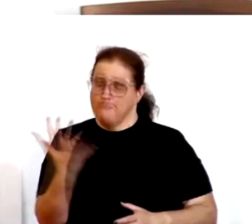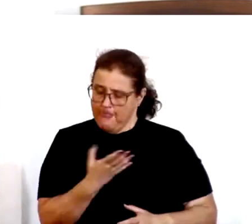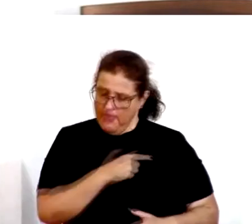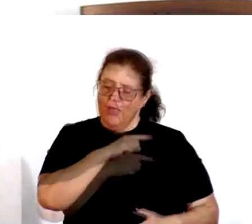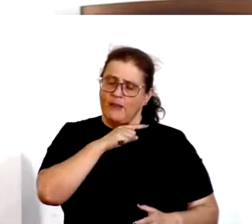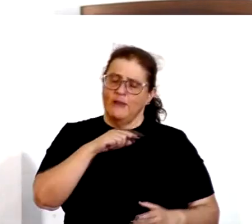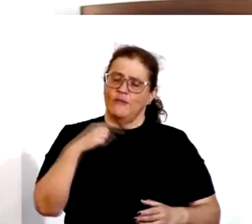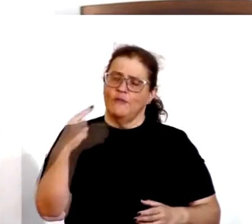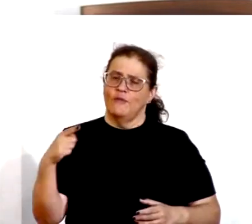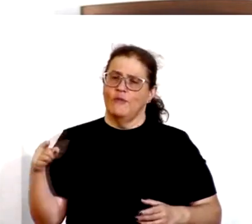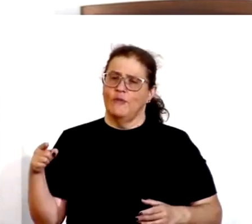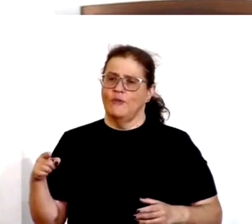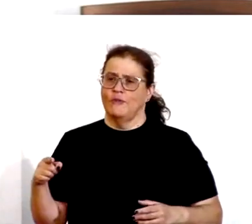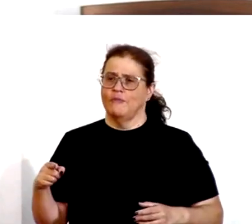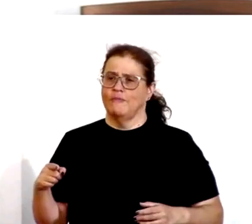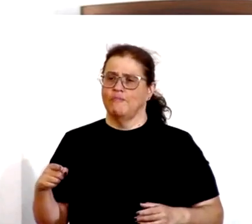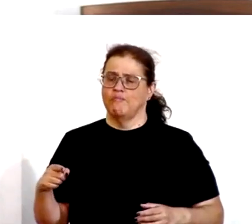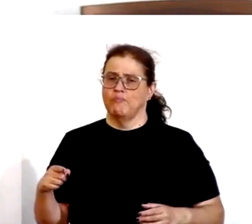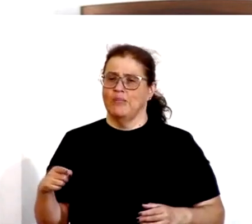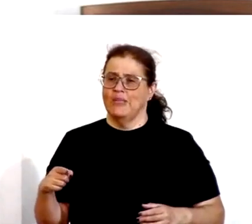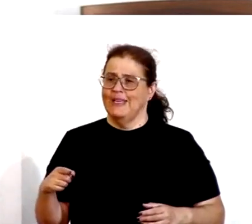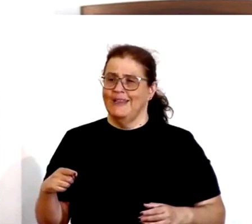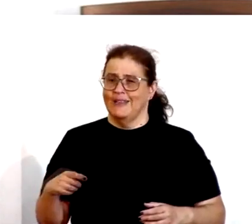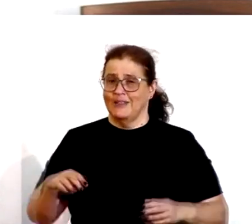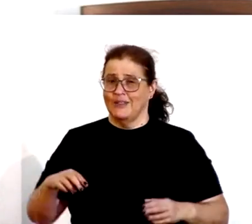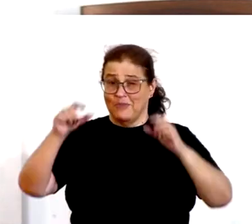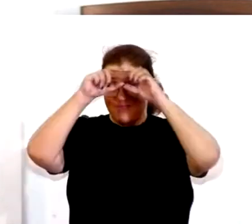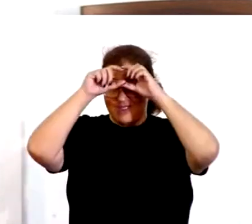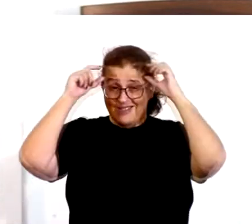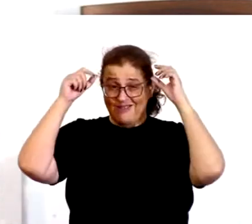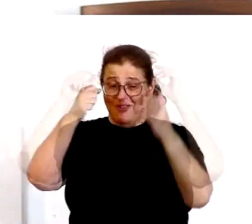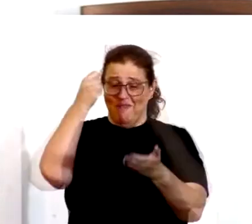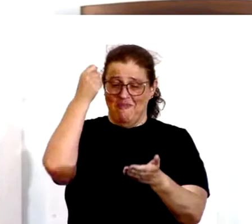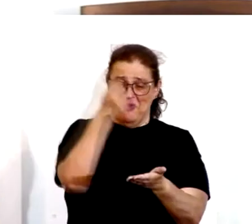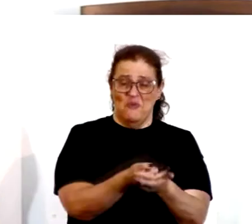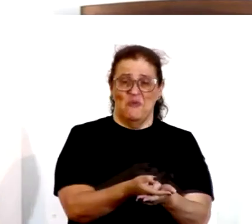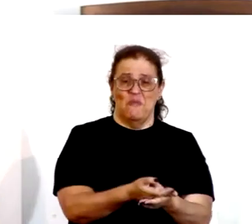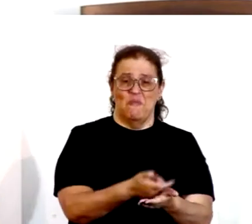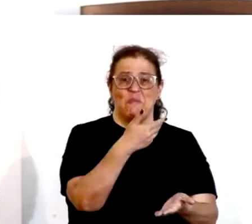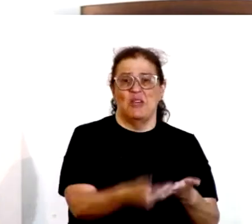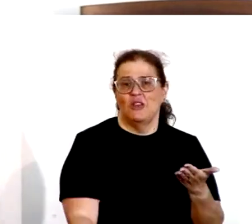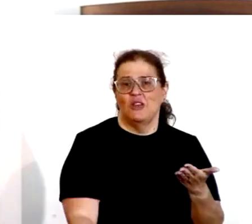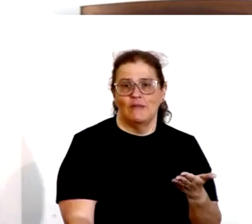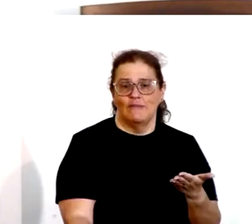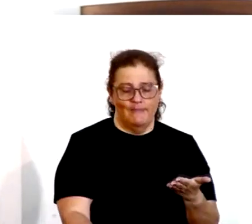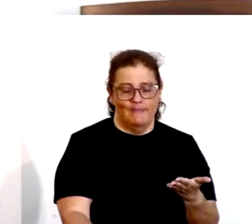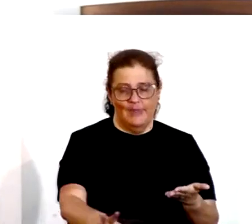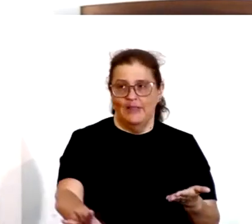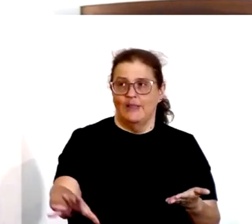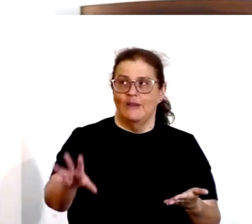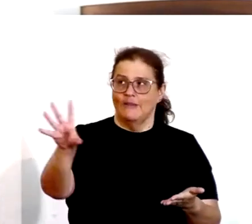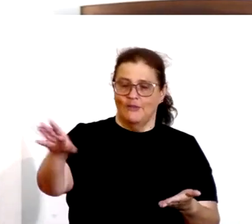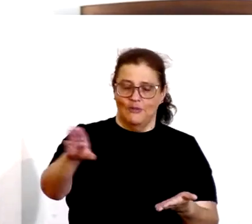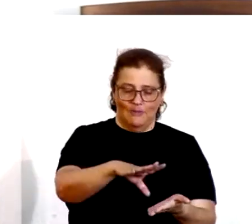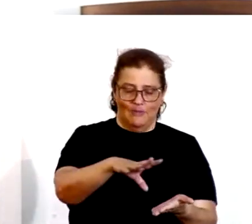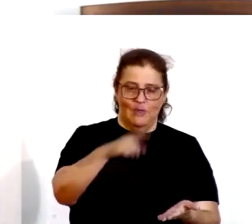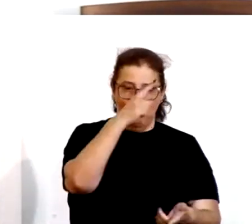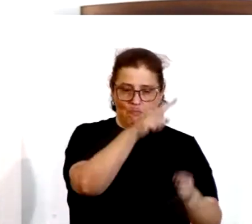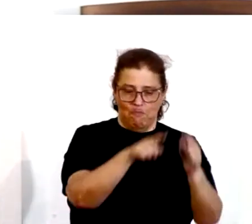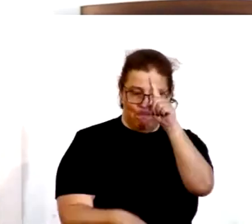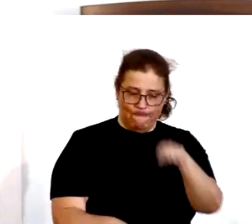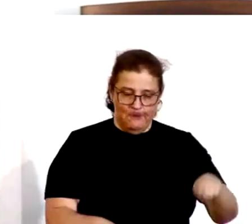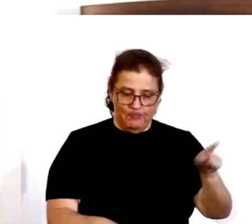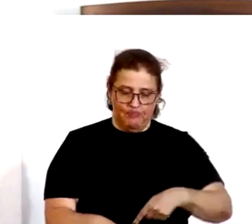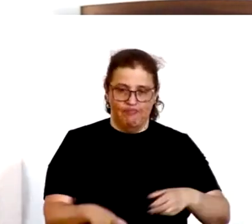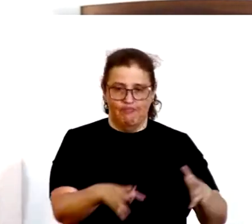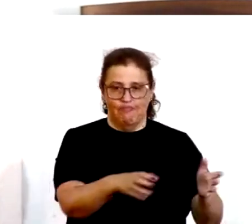salvou, tirando o status de condenado para perdoado. Romanos 8:1, já não há condenação para aqueles que